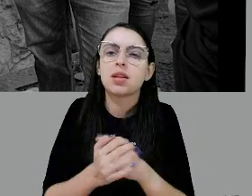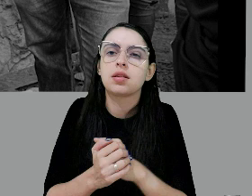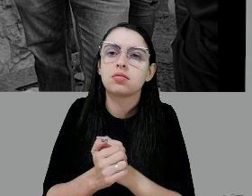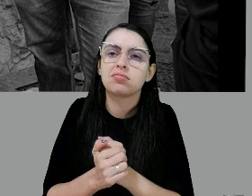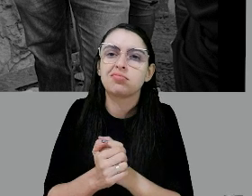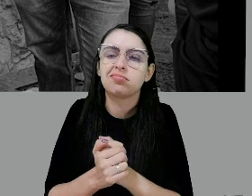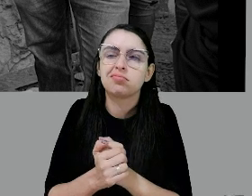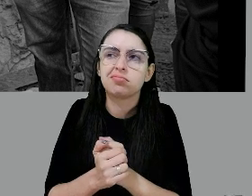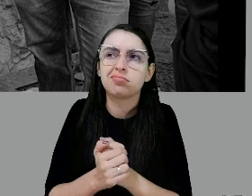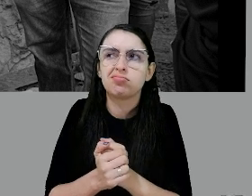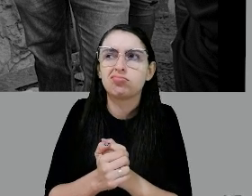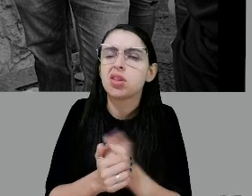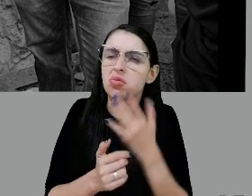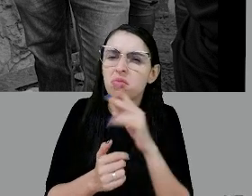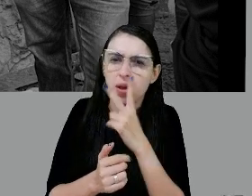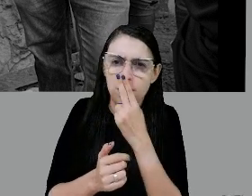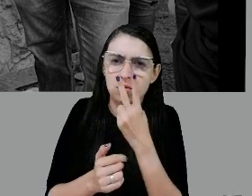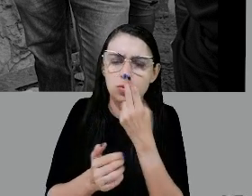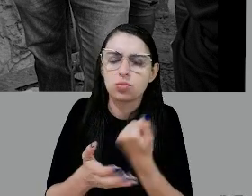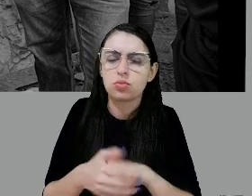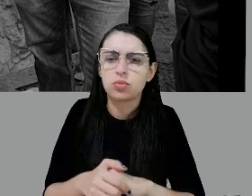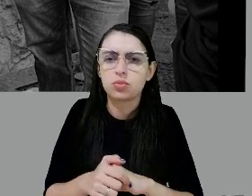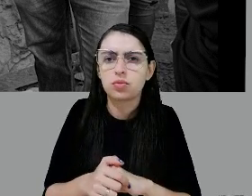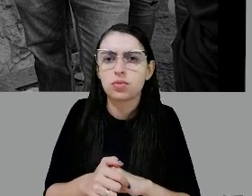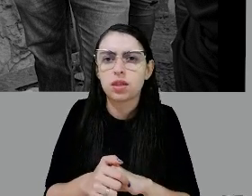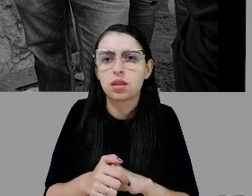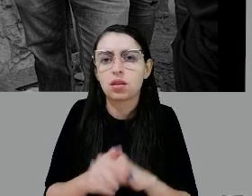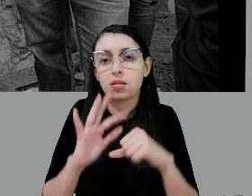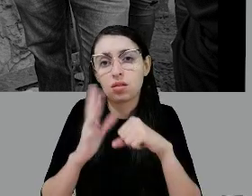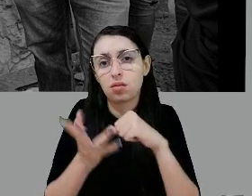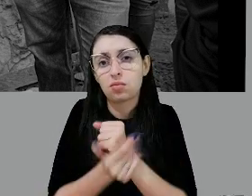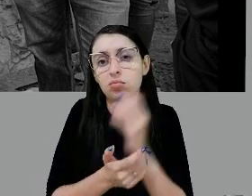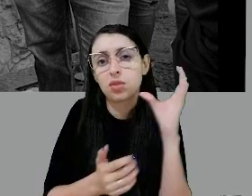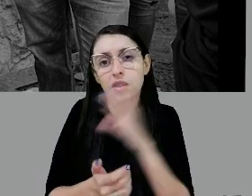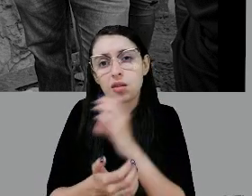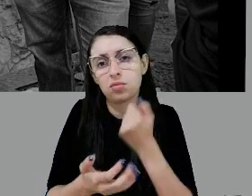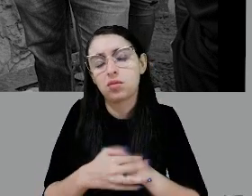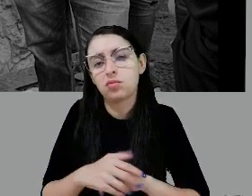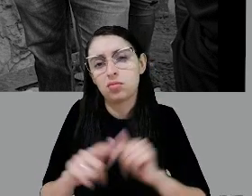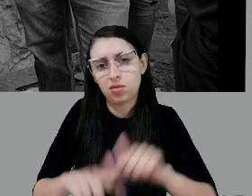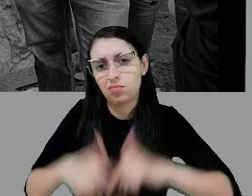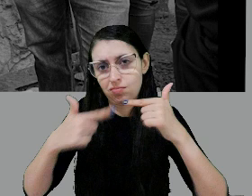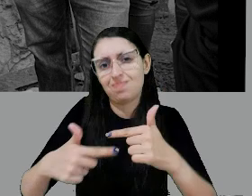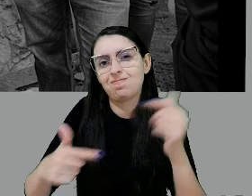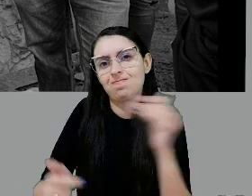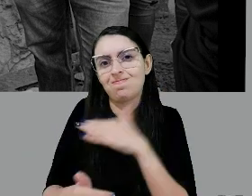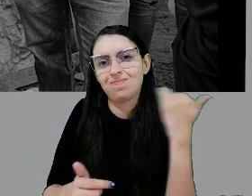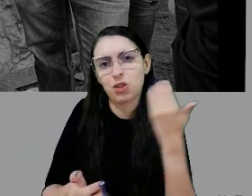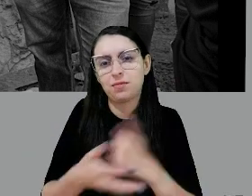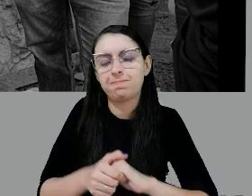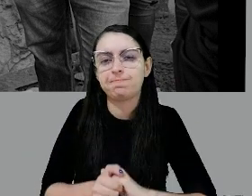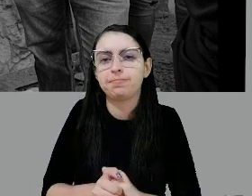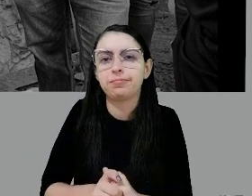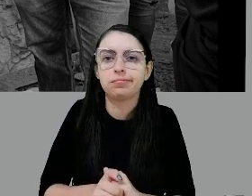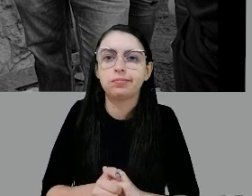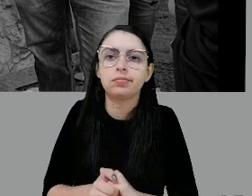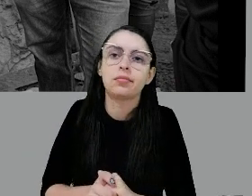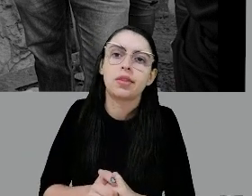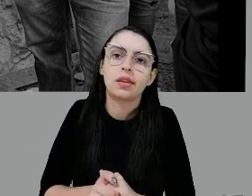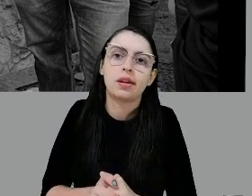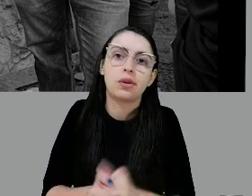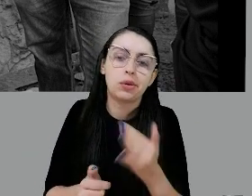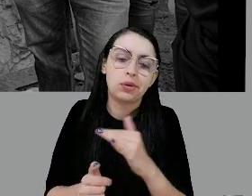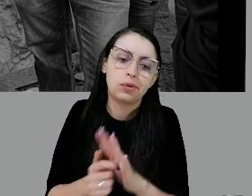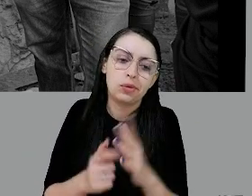de laringe, o doutor pode me confirmar, e a Covid abreviou a luta dele. É uma